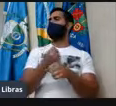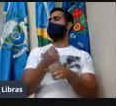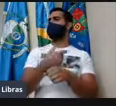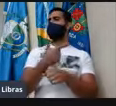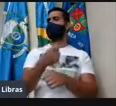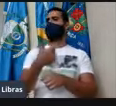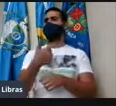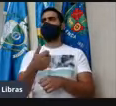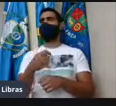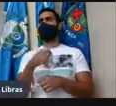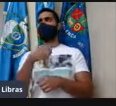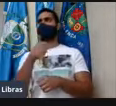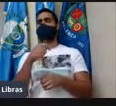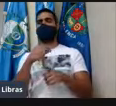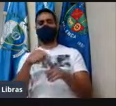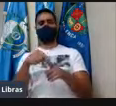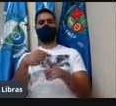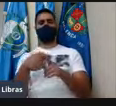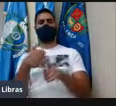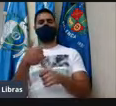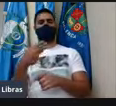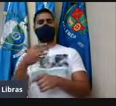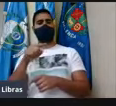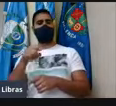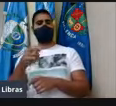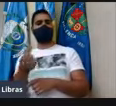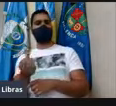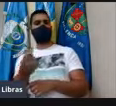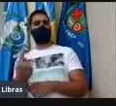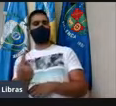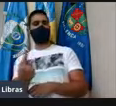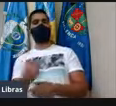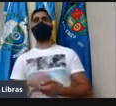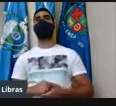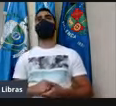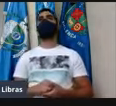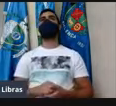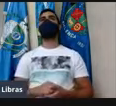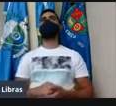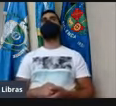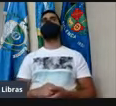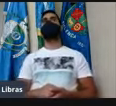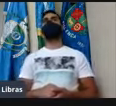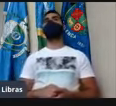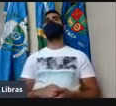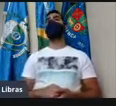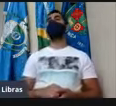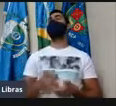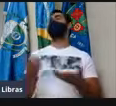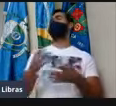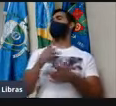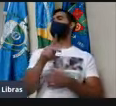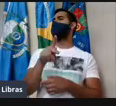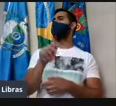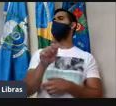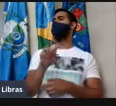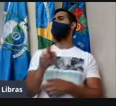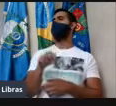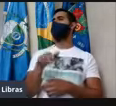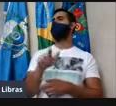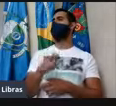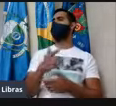vai ser de 11 mais 13,61. Essa é o repasse da parte patronal a partir de